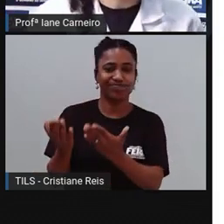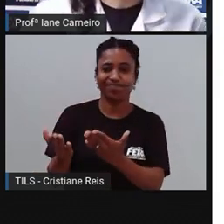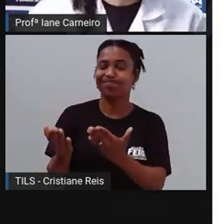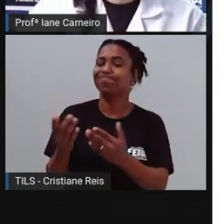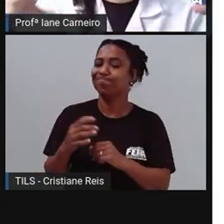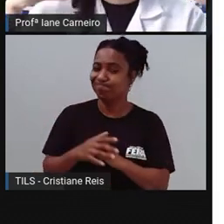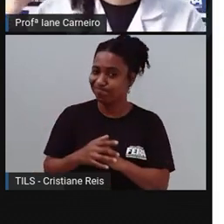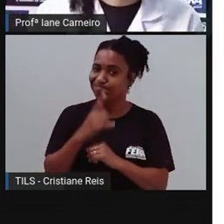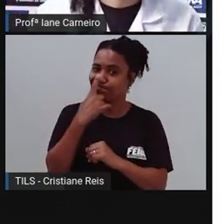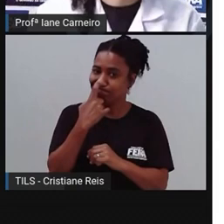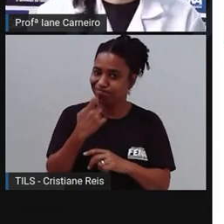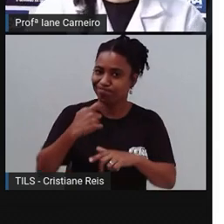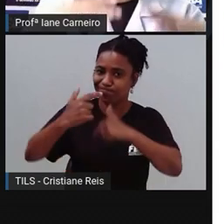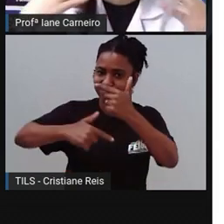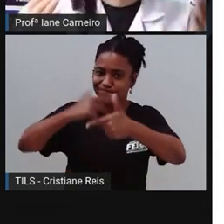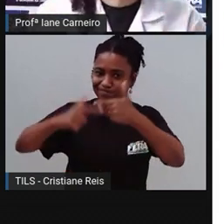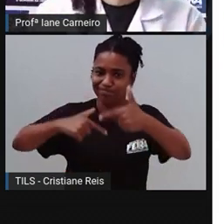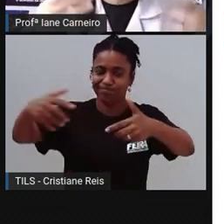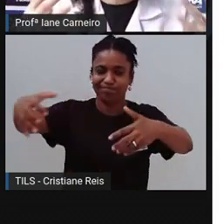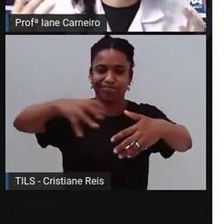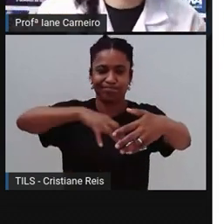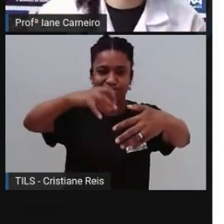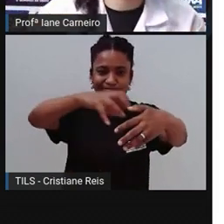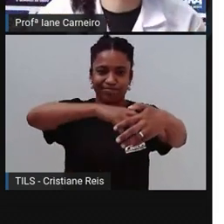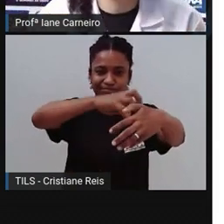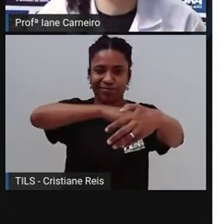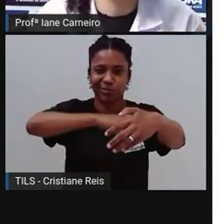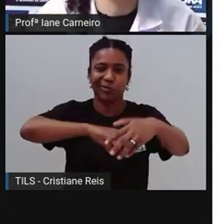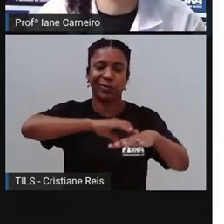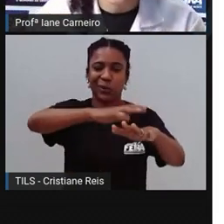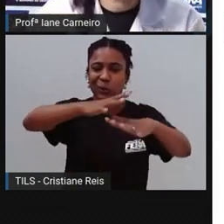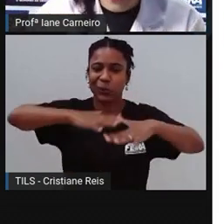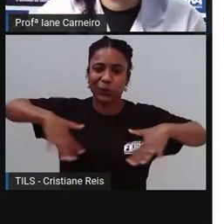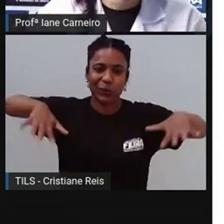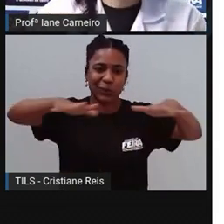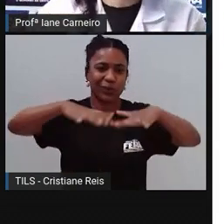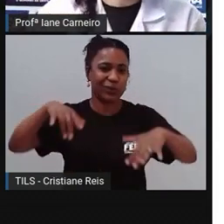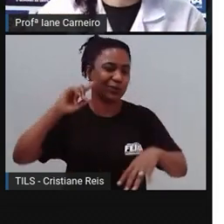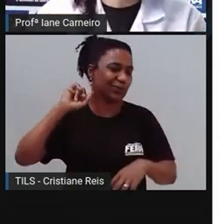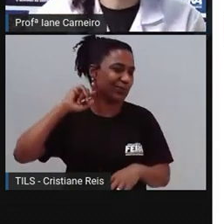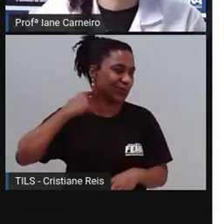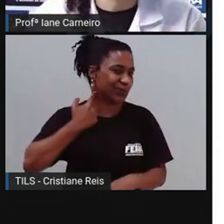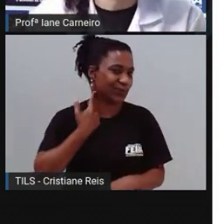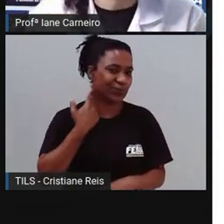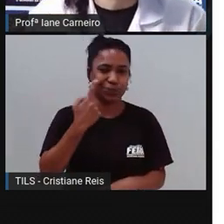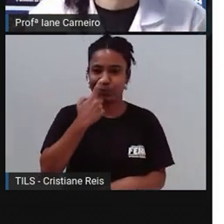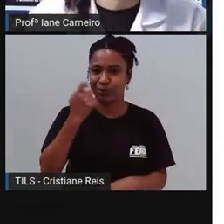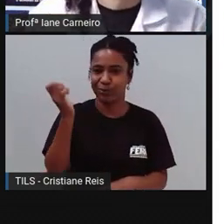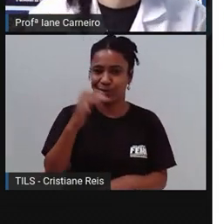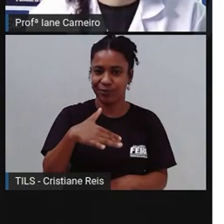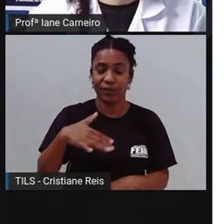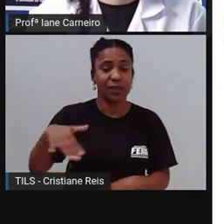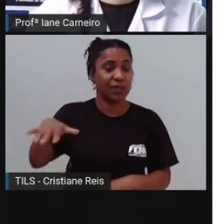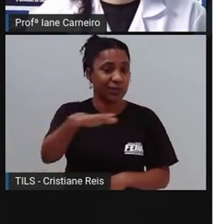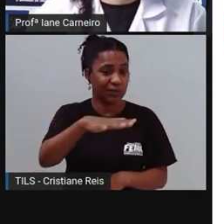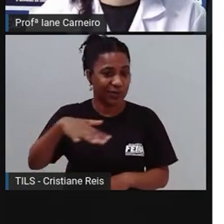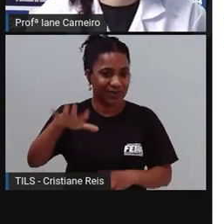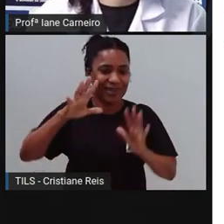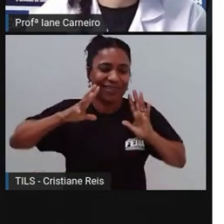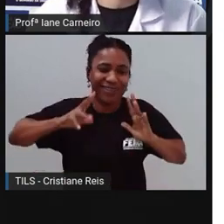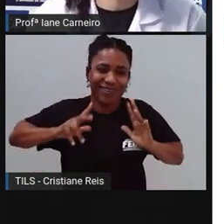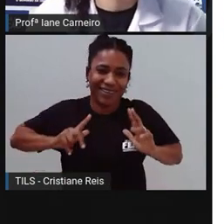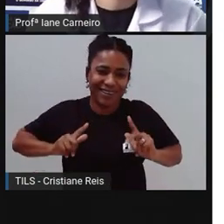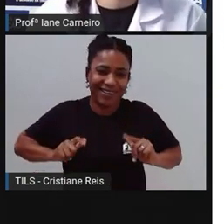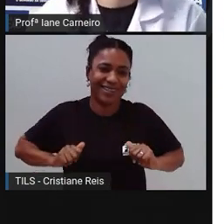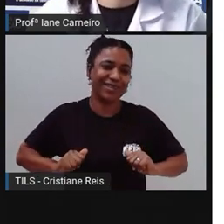ia estar com o meio ambiente muito, muito mais poluído, tá certo? Então eles ajudam muito na limpeza, na higiene da